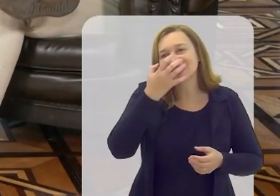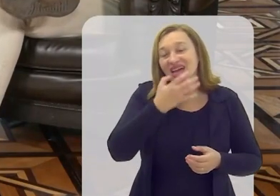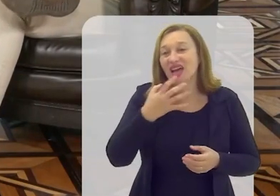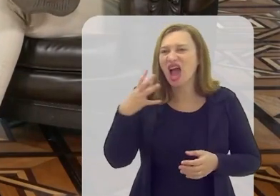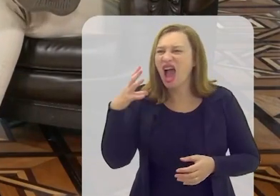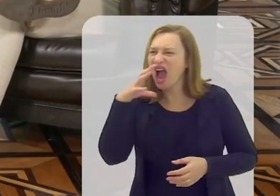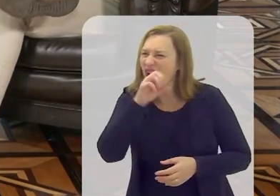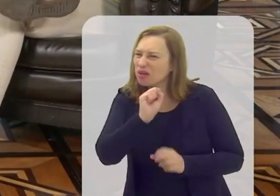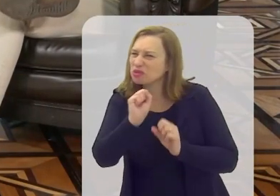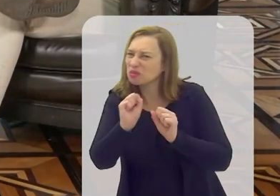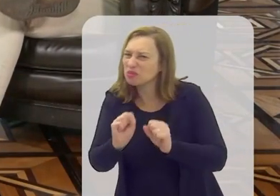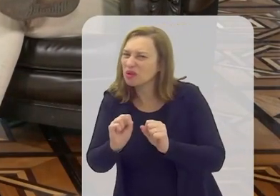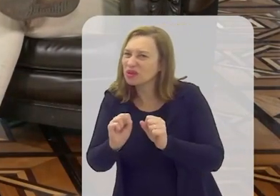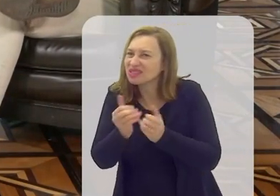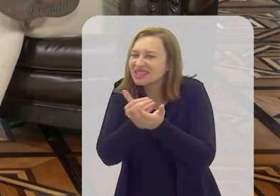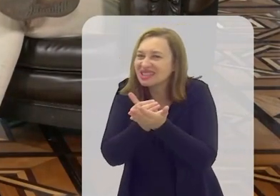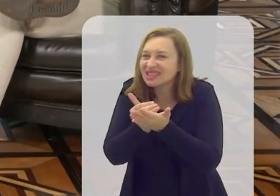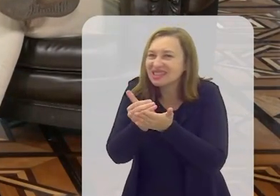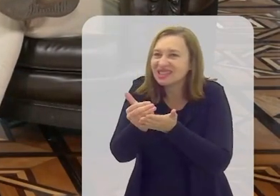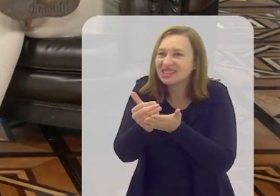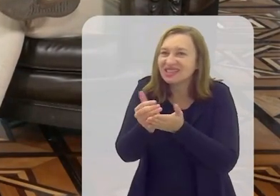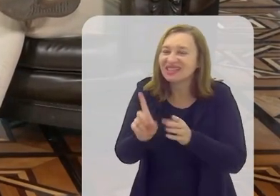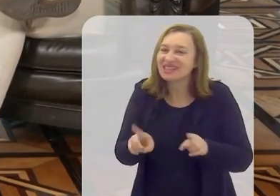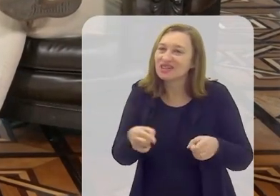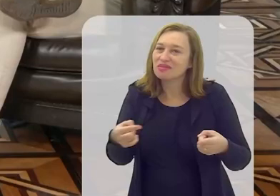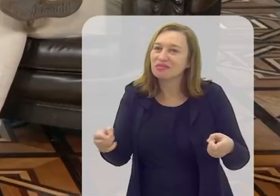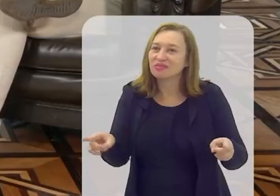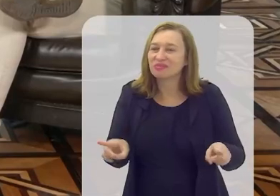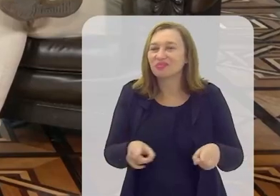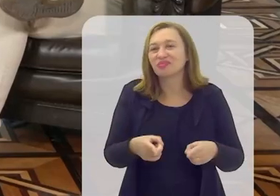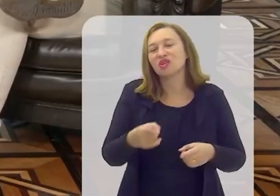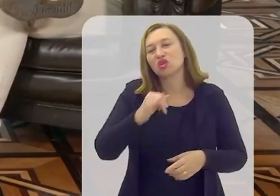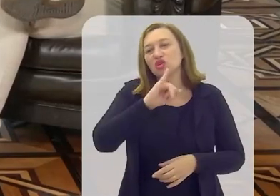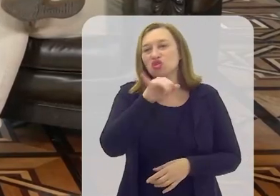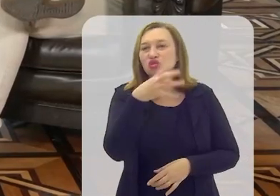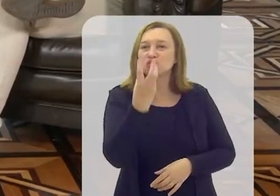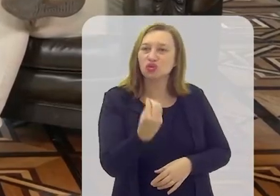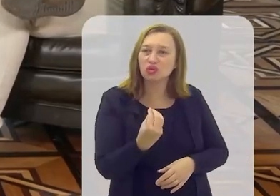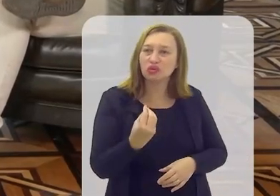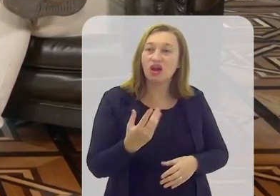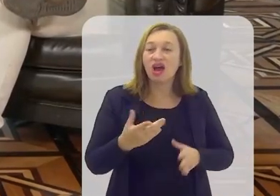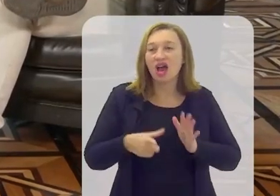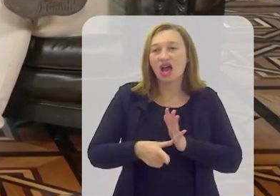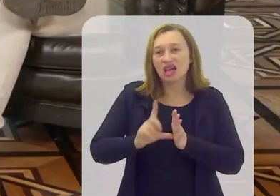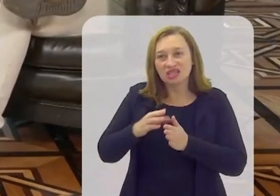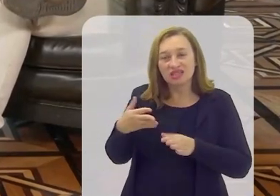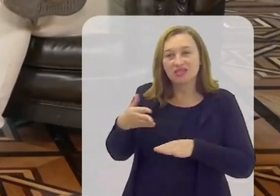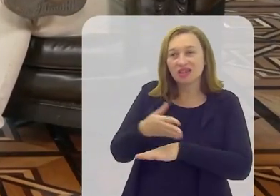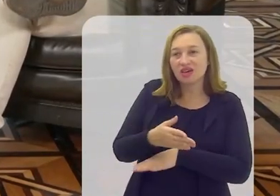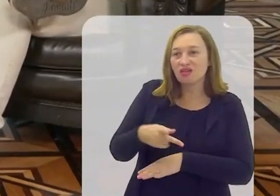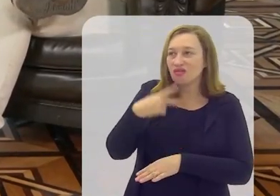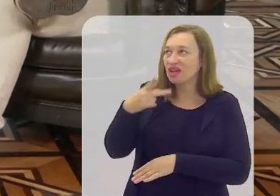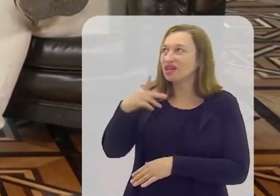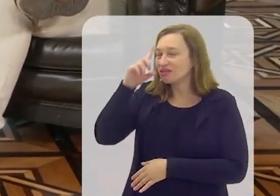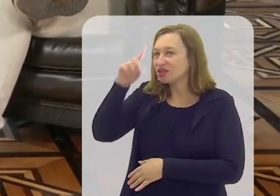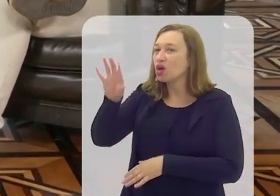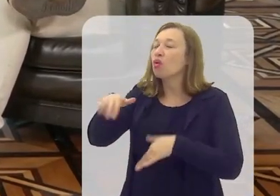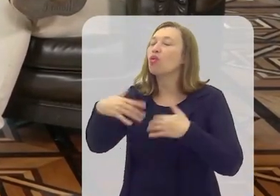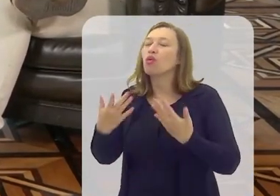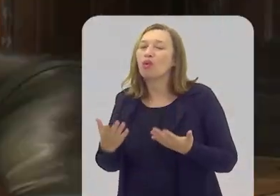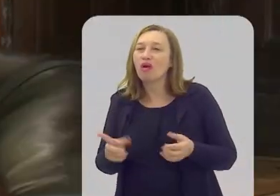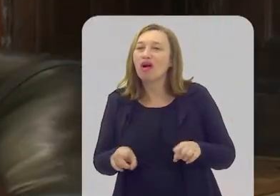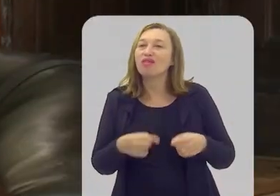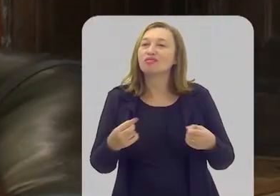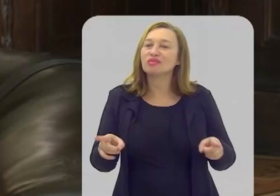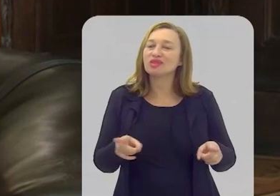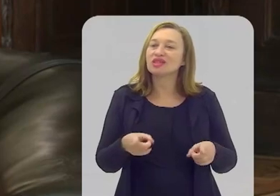toda a sua qualidade. Posso rapidamente fazer uma introdução dessa música que eu trouxe? Por favor, Júlio, Alana. Antes de vir aqui, eu falei com